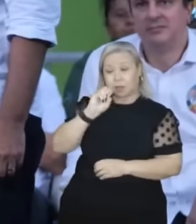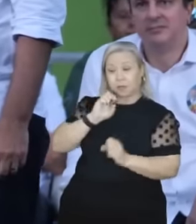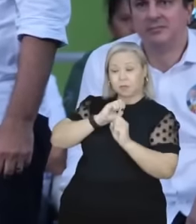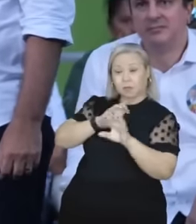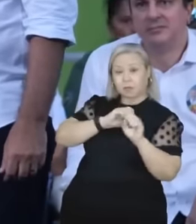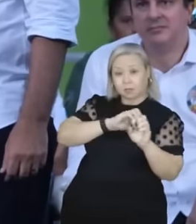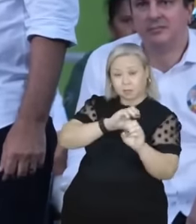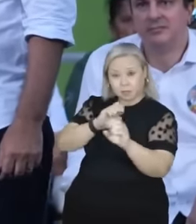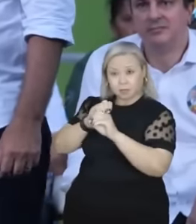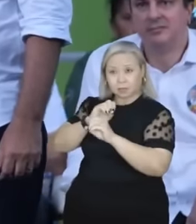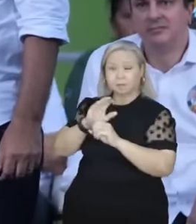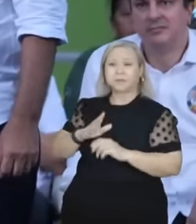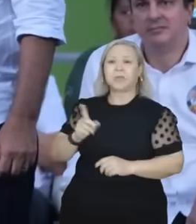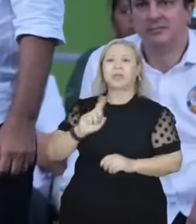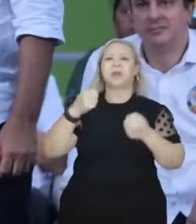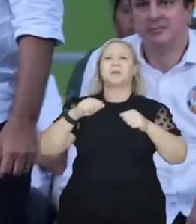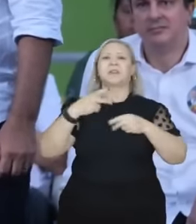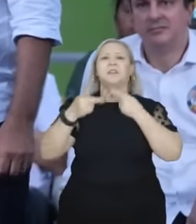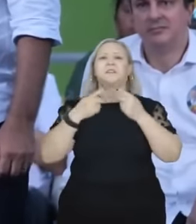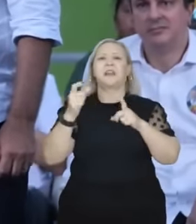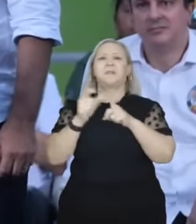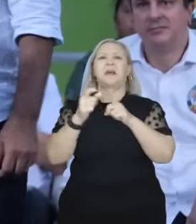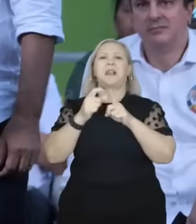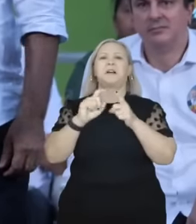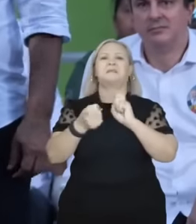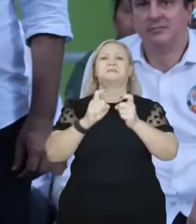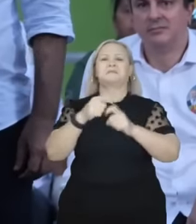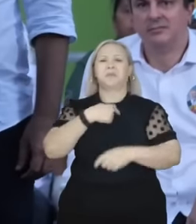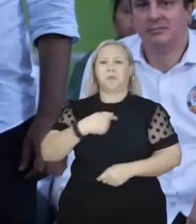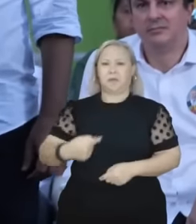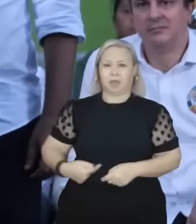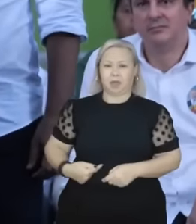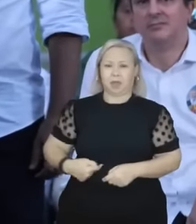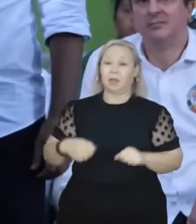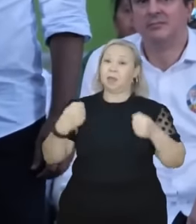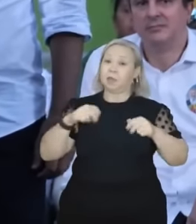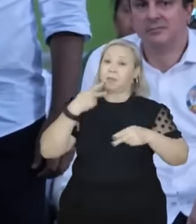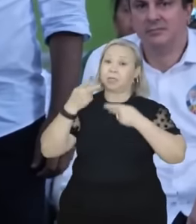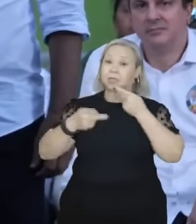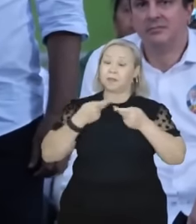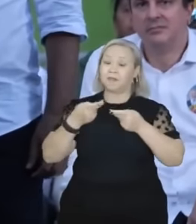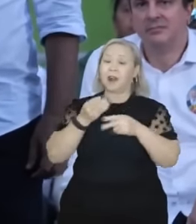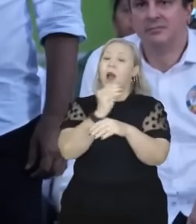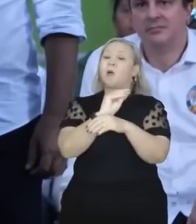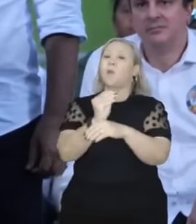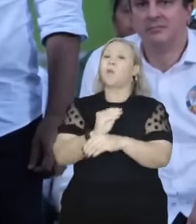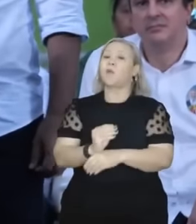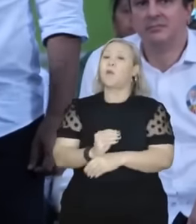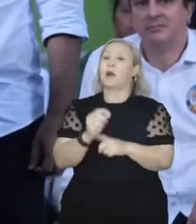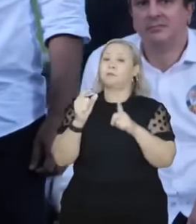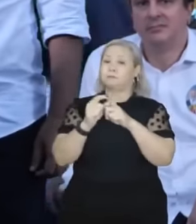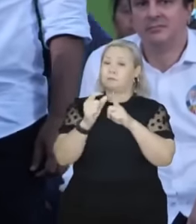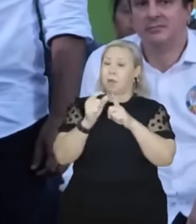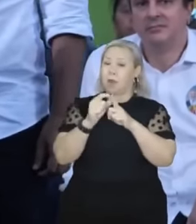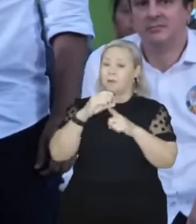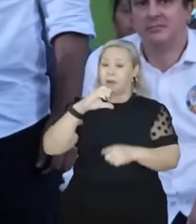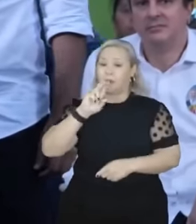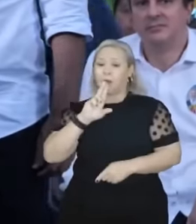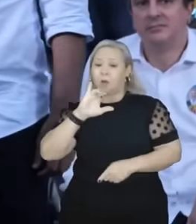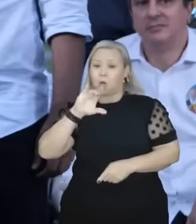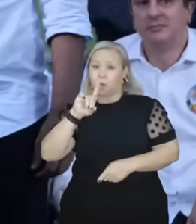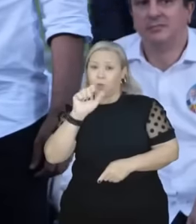palavra governar. Você precisa falar a palavra cuidar. Você vai ser governador para cuidar do povo